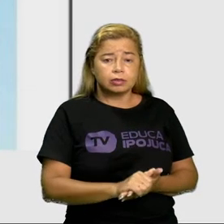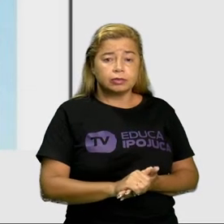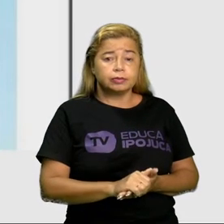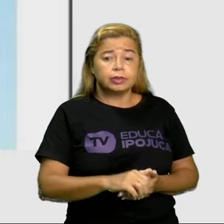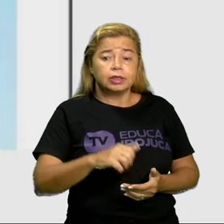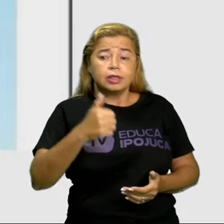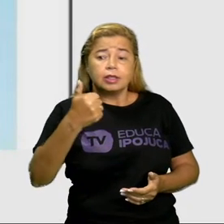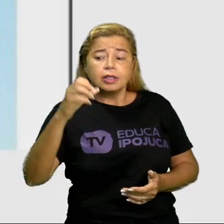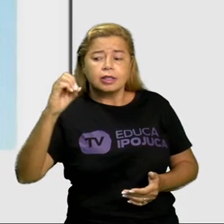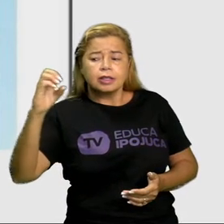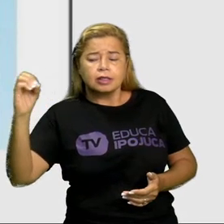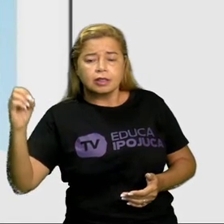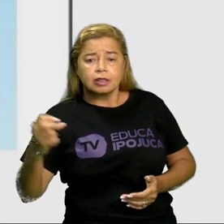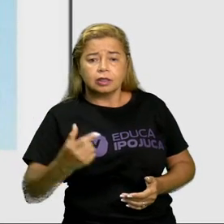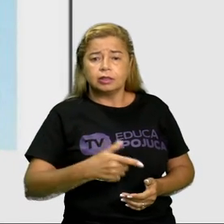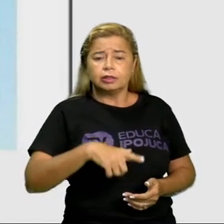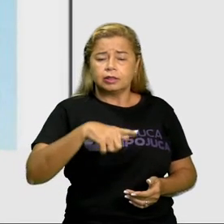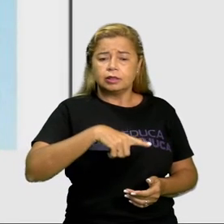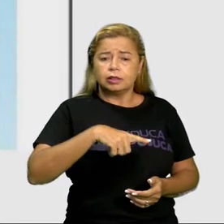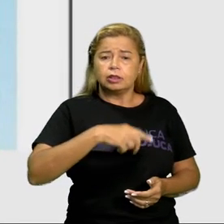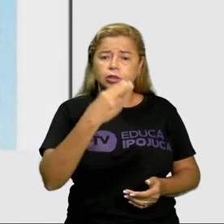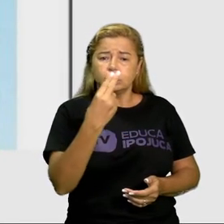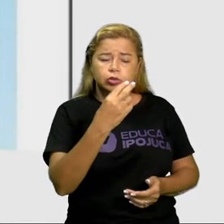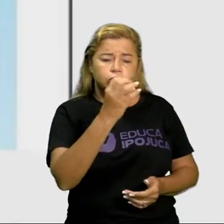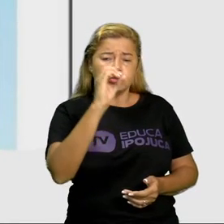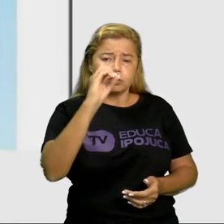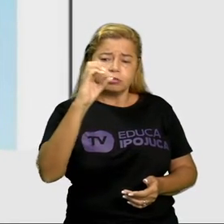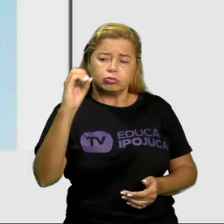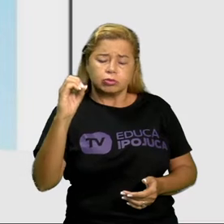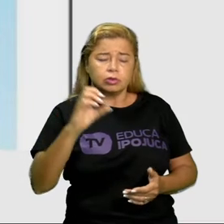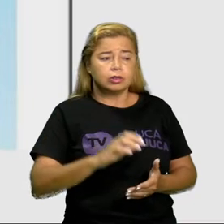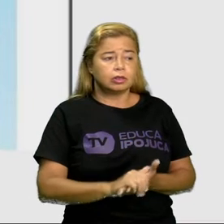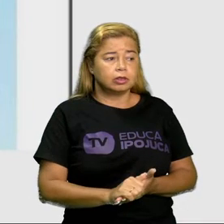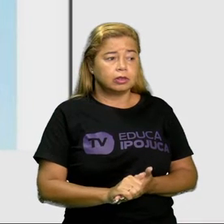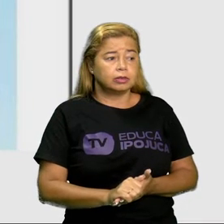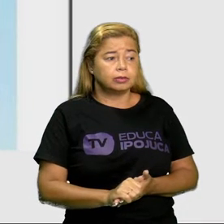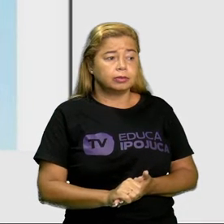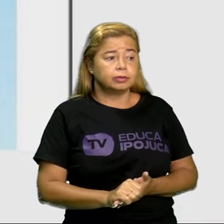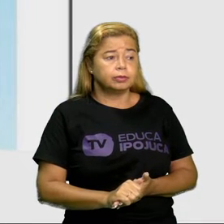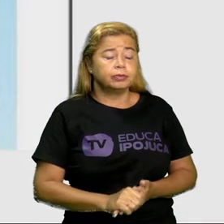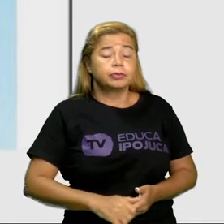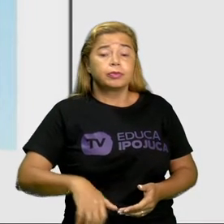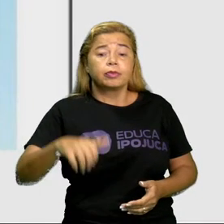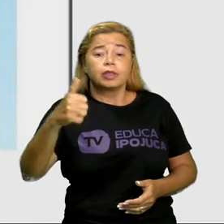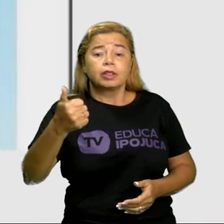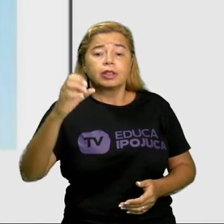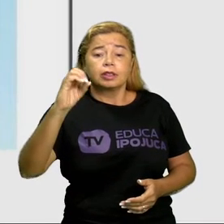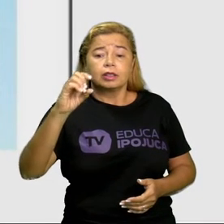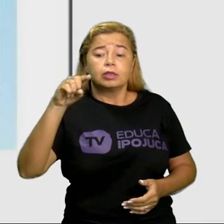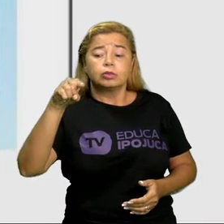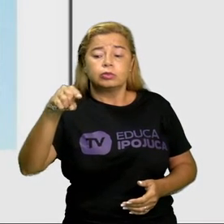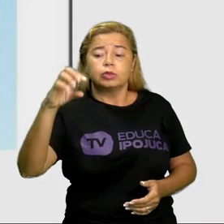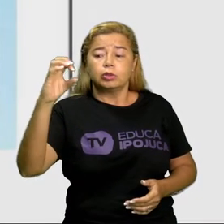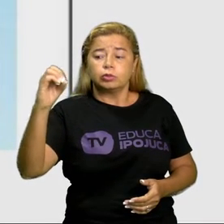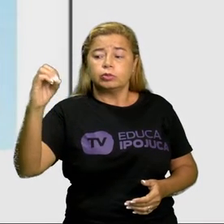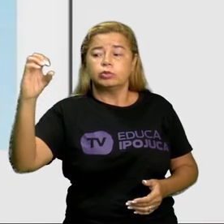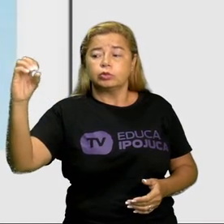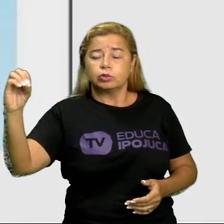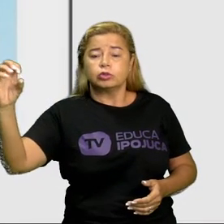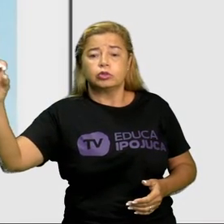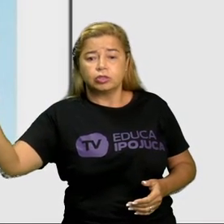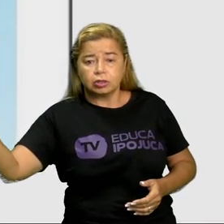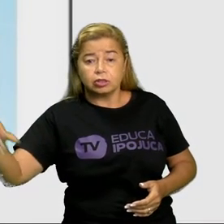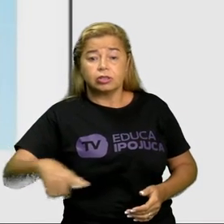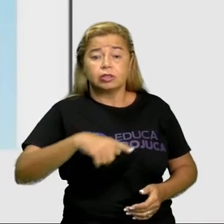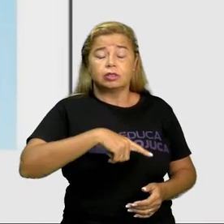já tem 2 horas e Nil Já tem 3 anos e o 10.000 ele já vai acrescentar mais 10 que ele vai